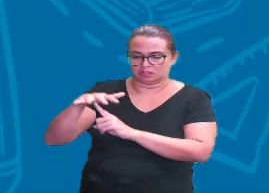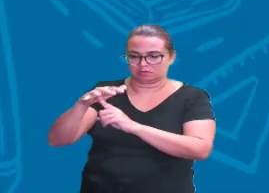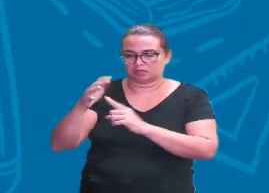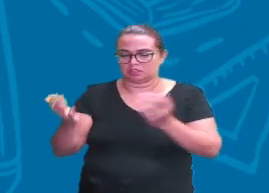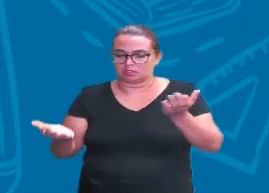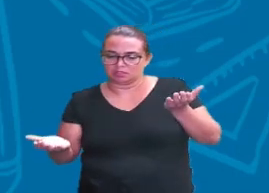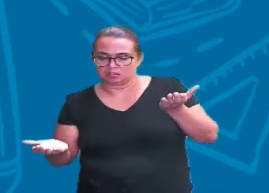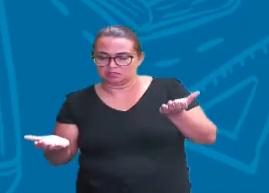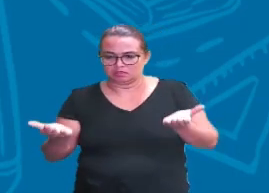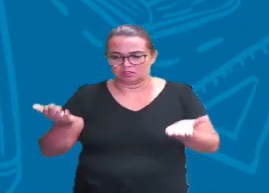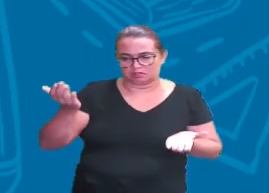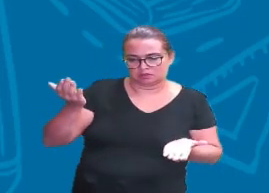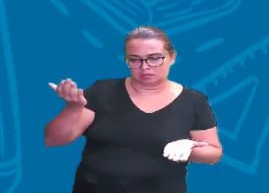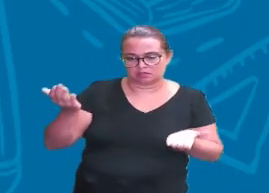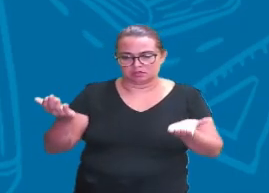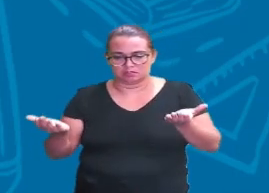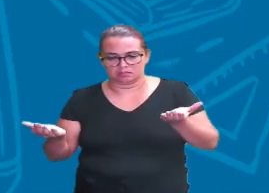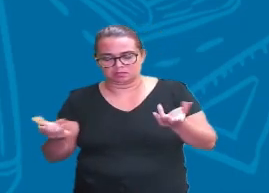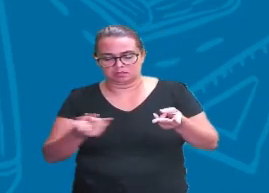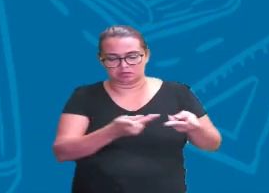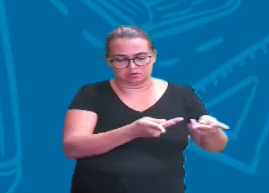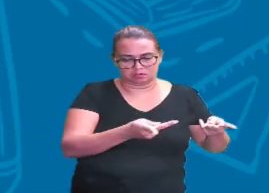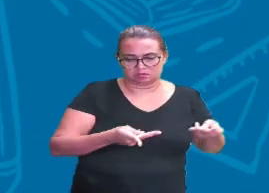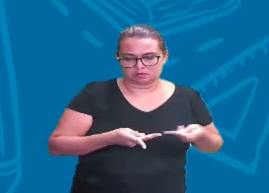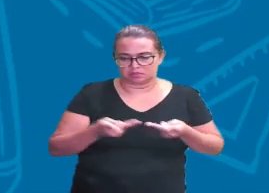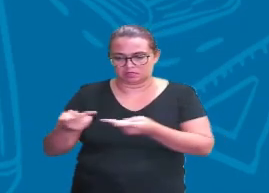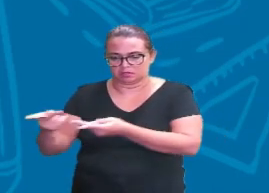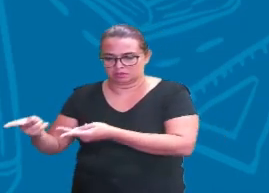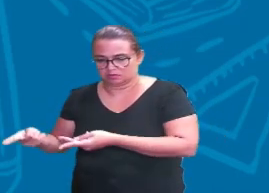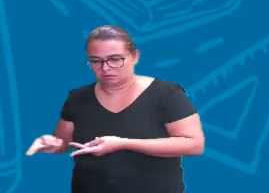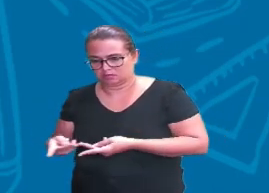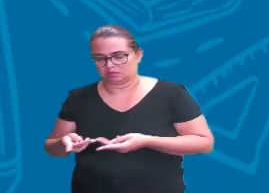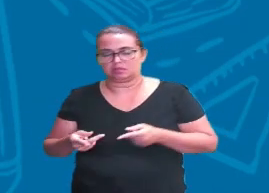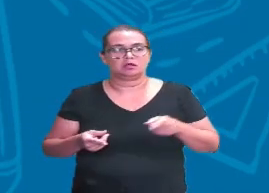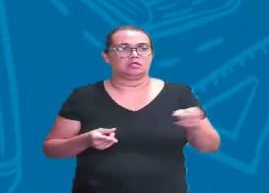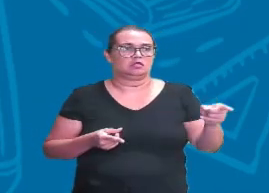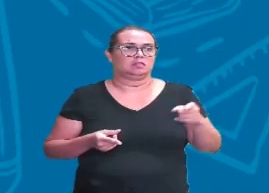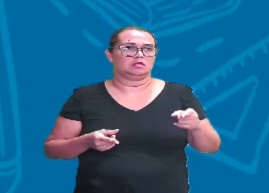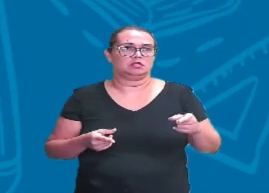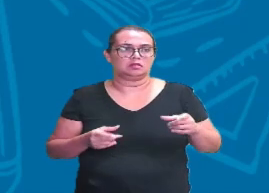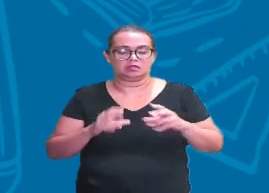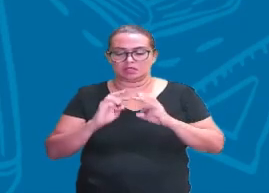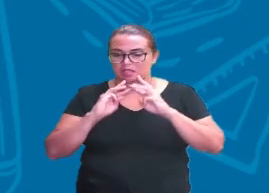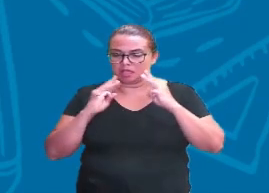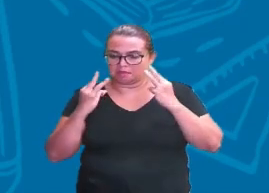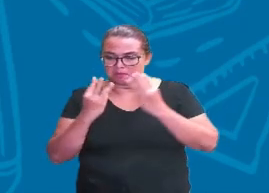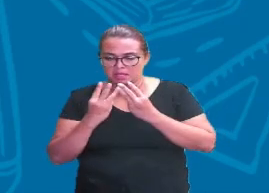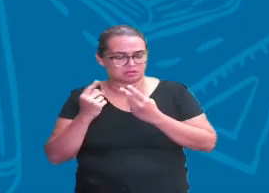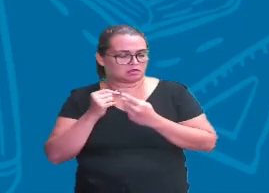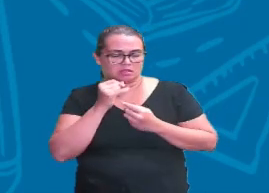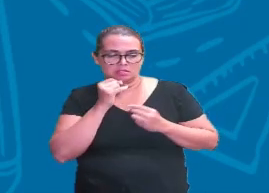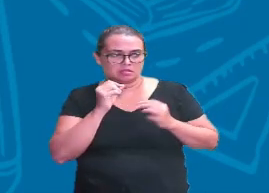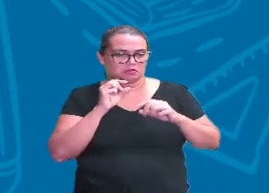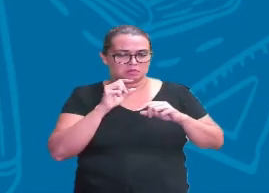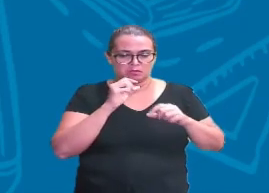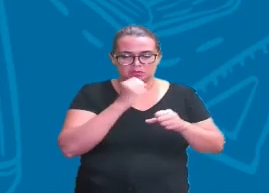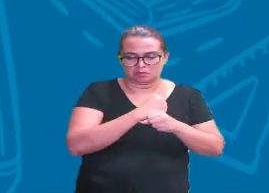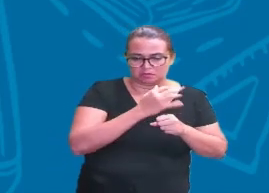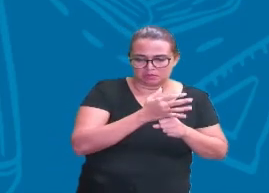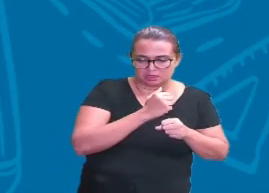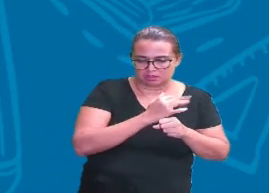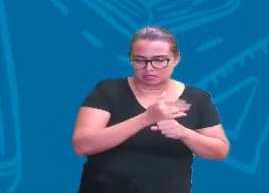balança de prato. Você coloca a massa, né? O que você quer, batata, né? Inhame. E o outro você coloca